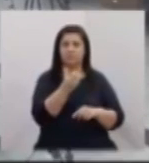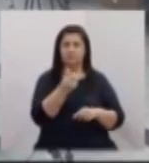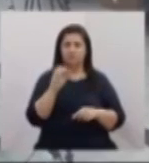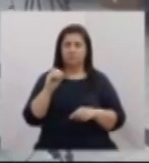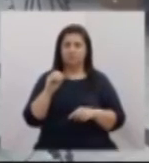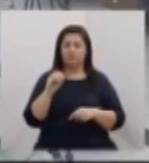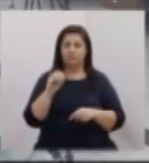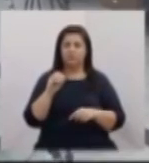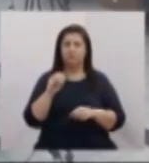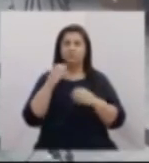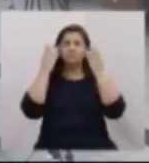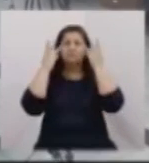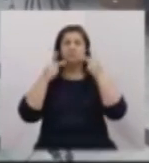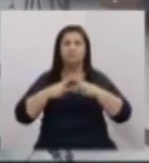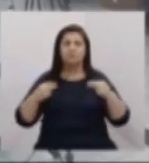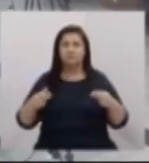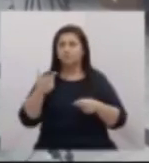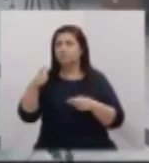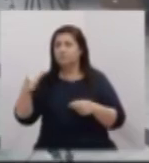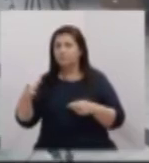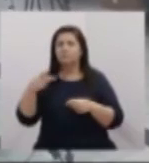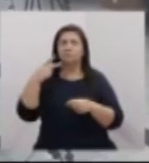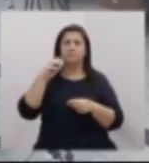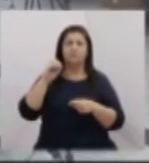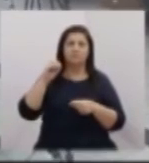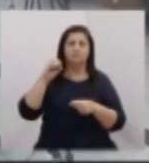a APA 180, 200 animais também.